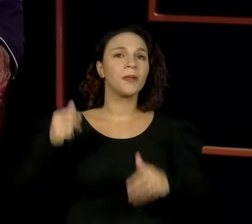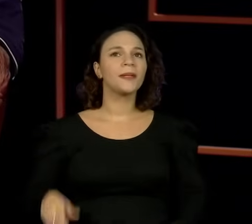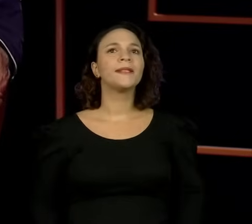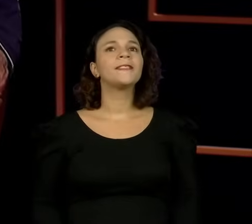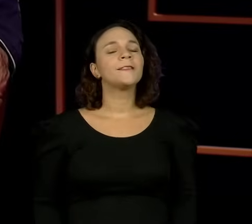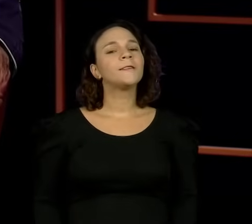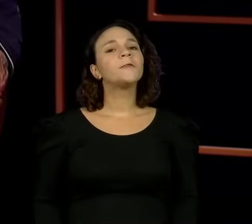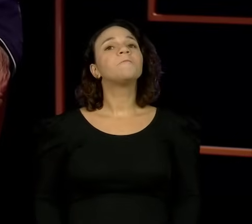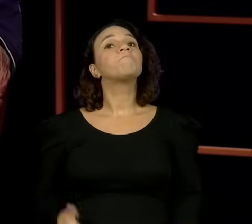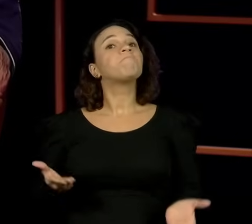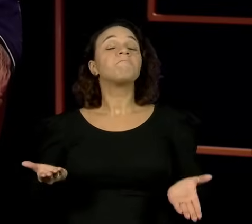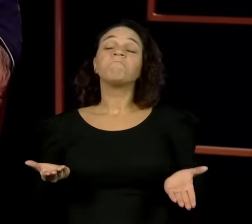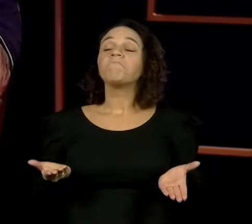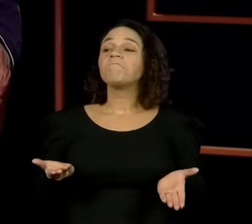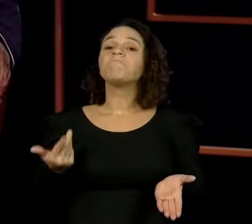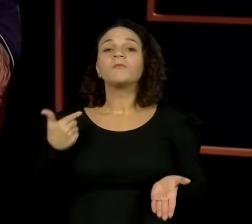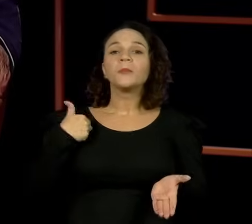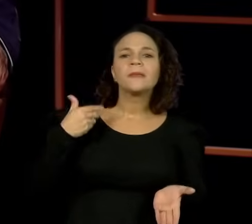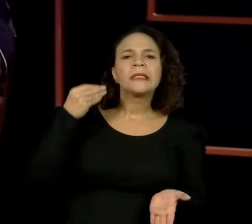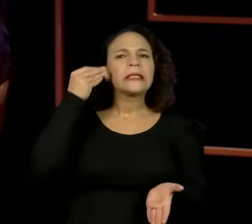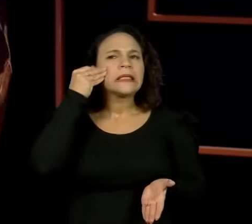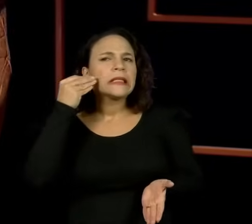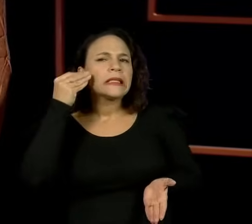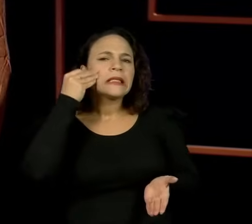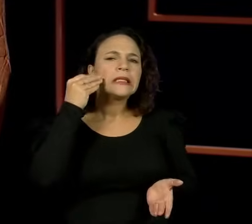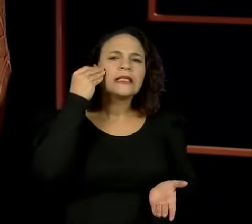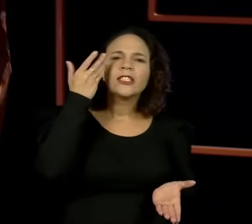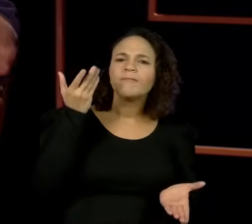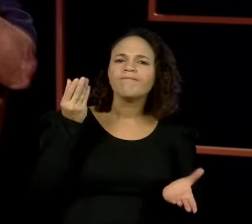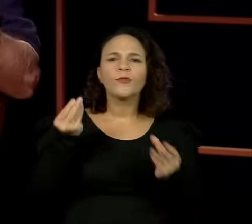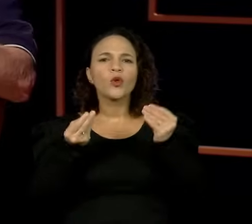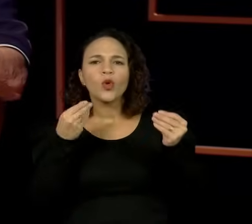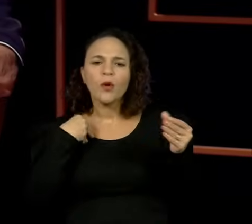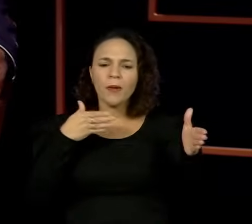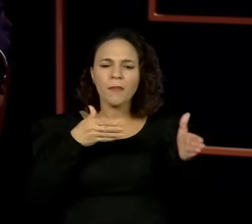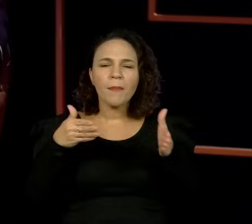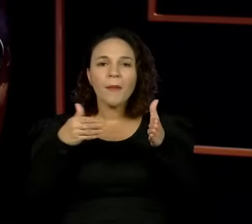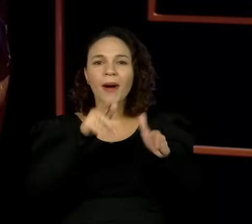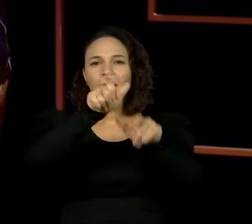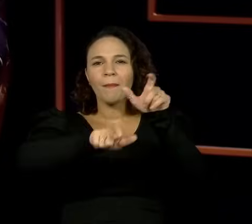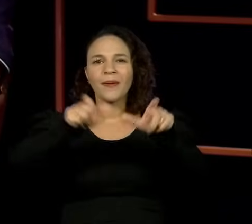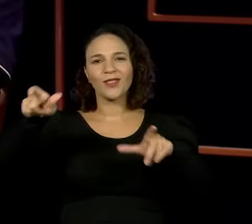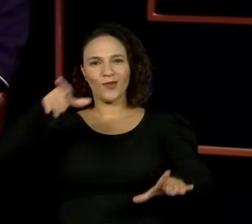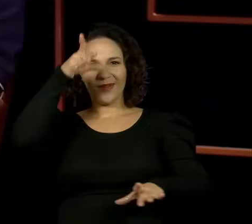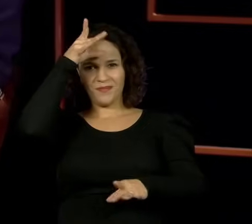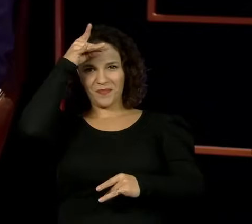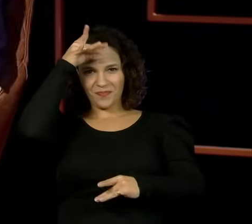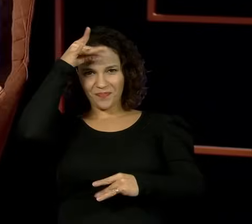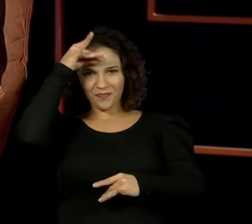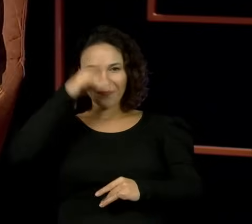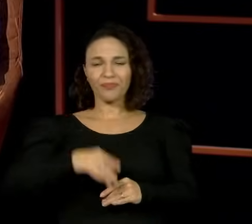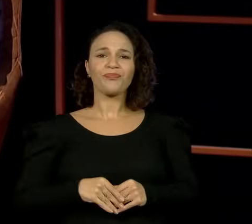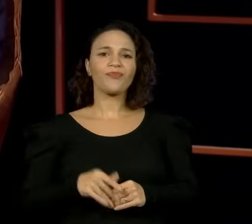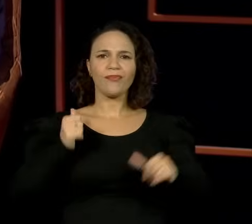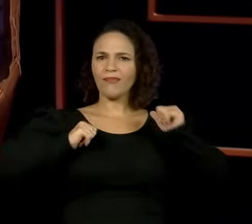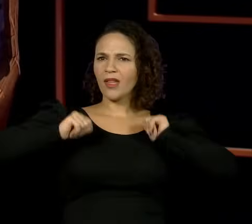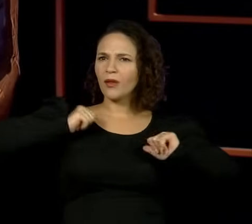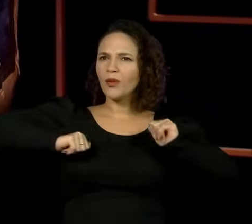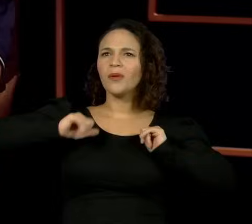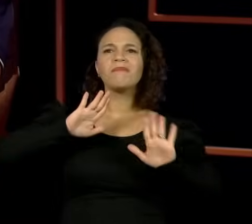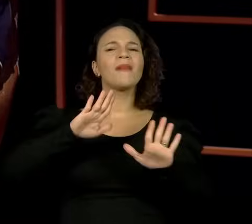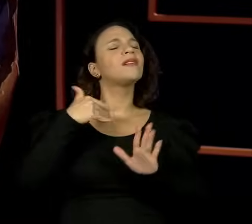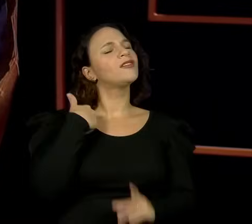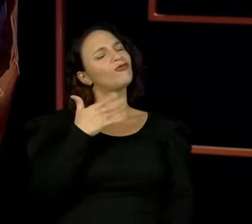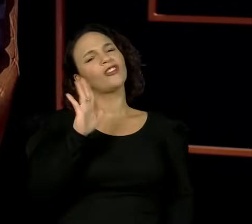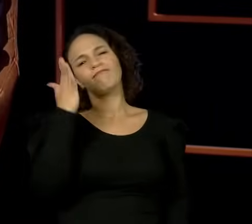E eu tentando entender direito como conduzir os intérpretes. Mas aí eu já tinha certeza de